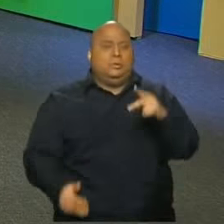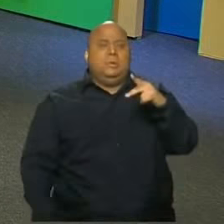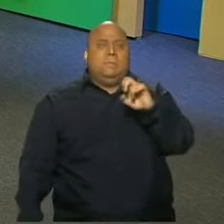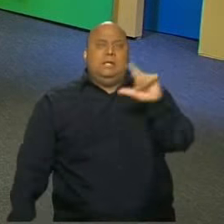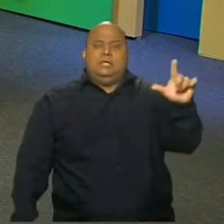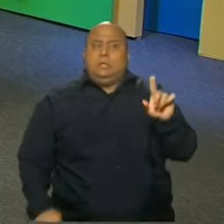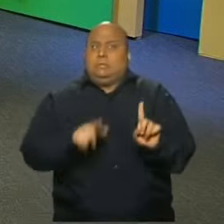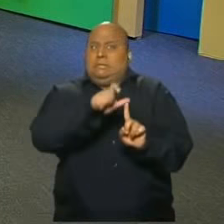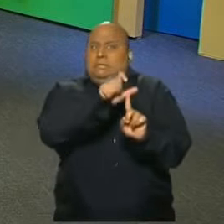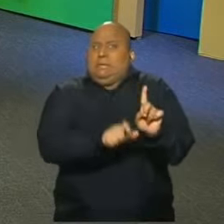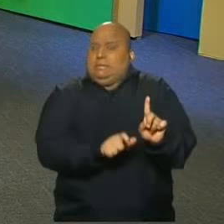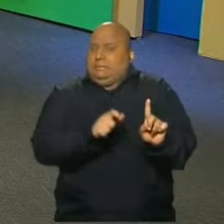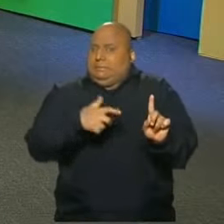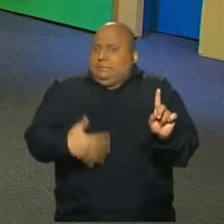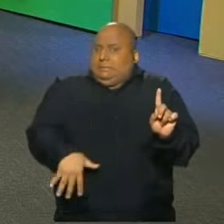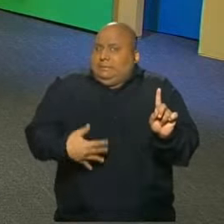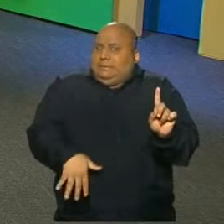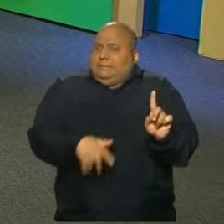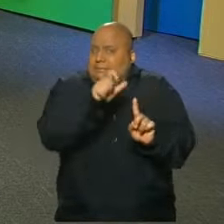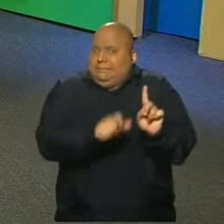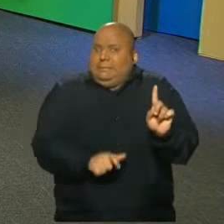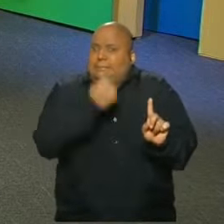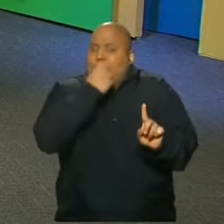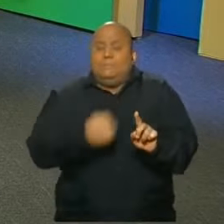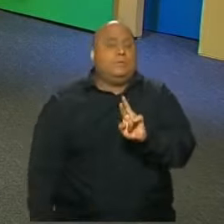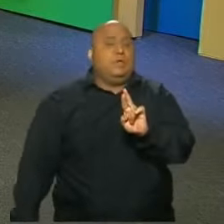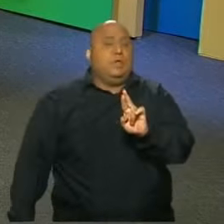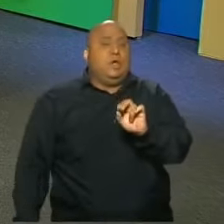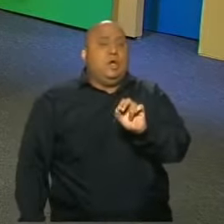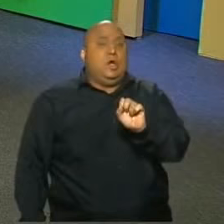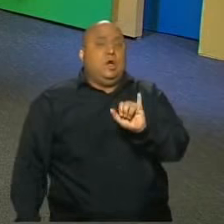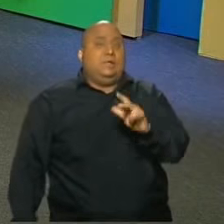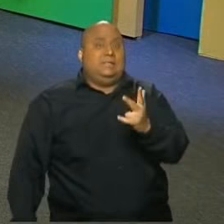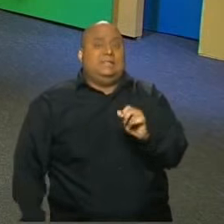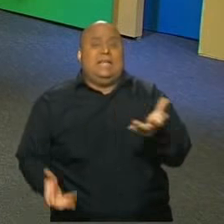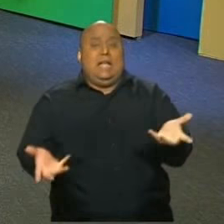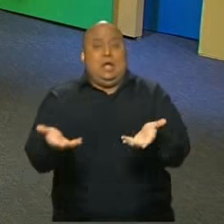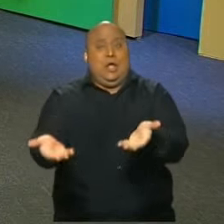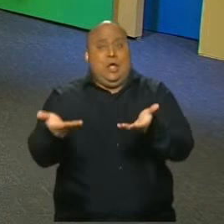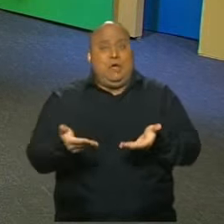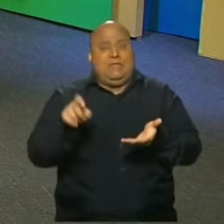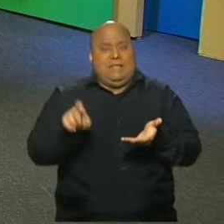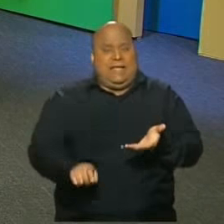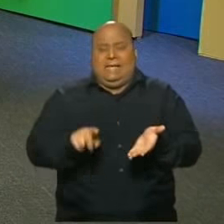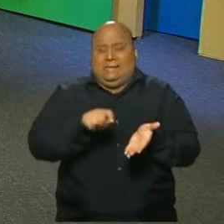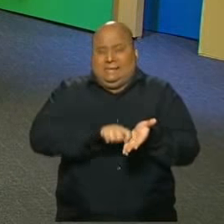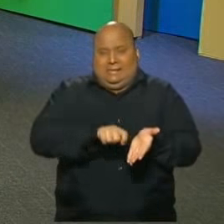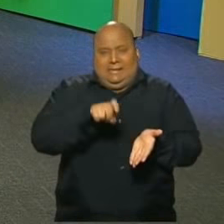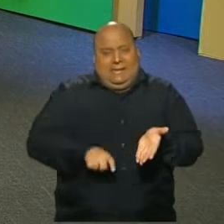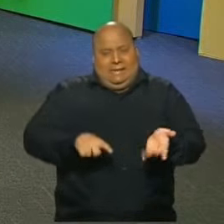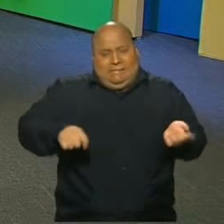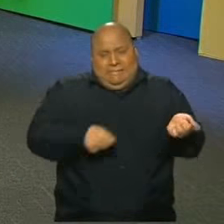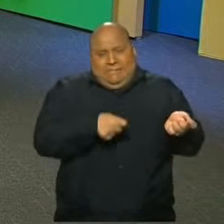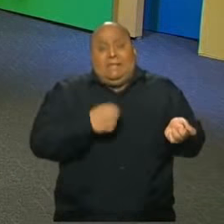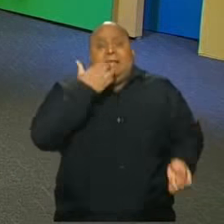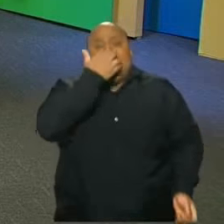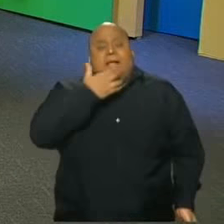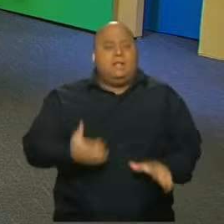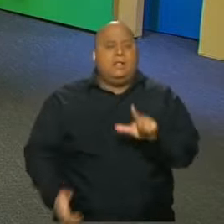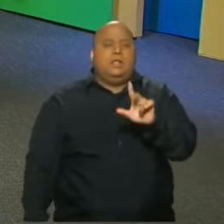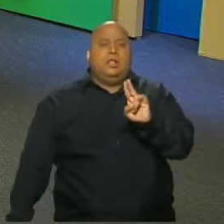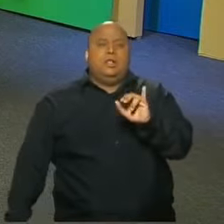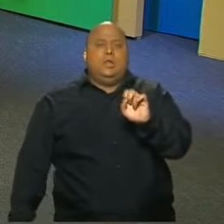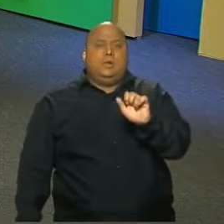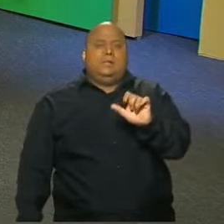magia da música brasileira. E para homenagear Rosinha de Valença, convidamos a também compositora, violonista e cantora